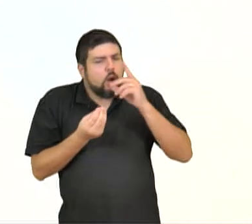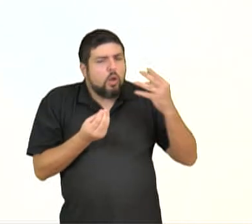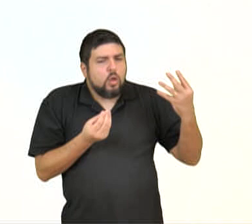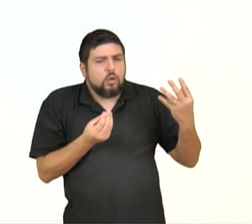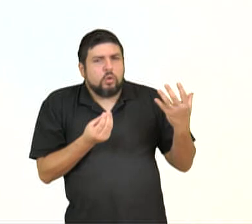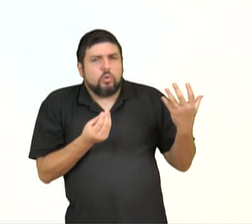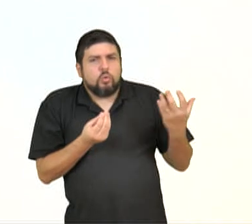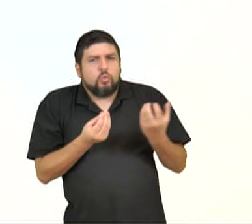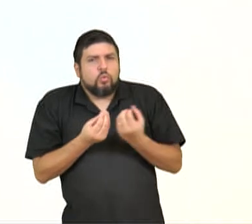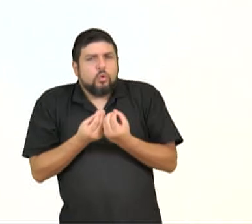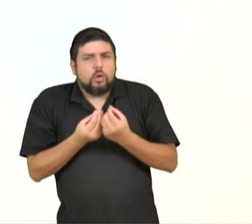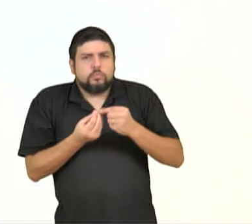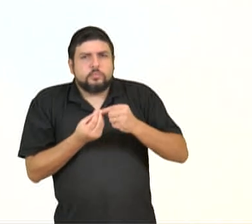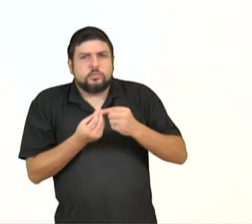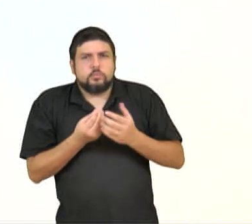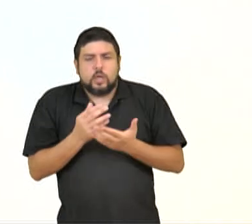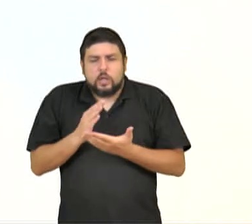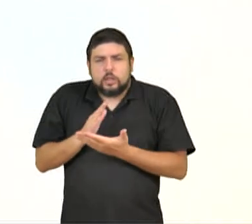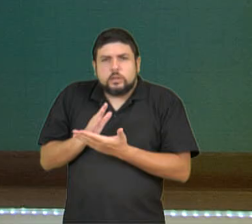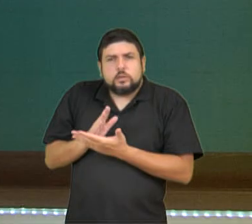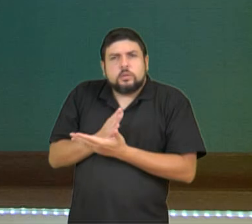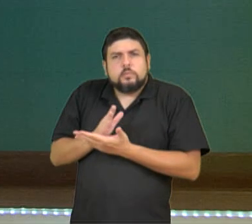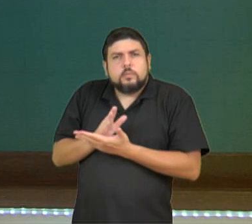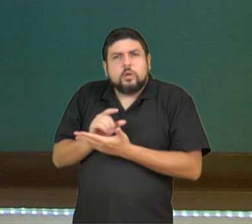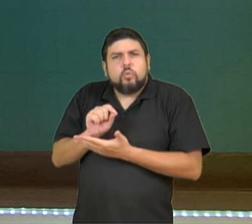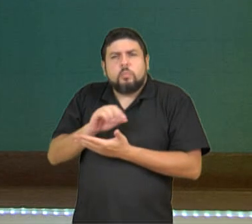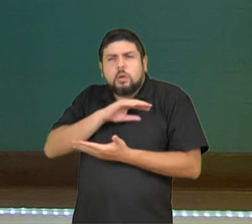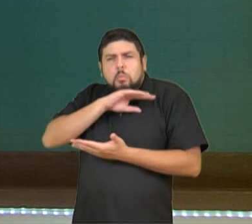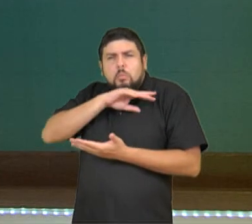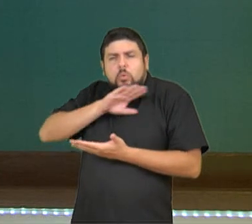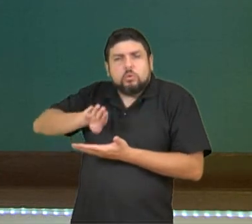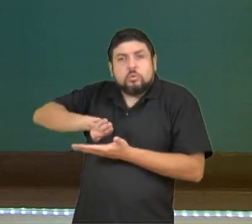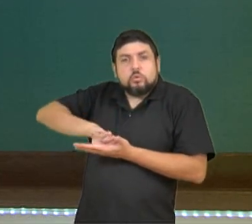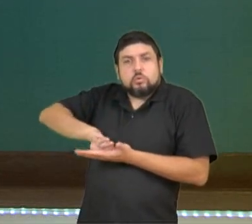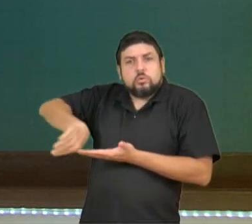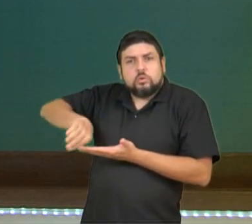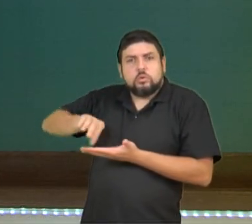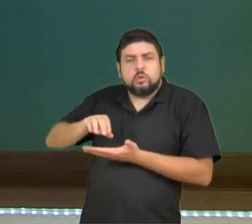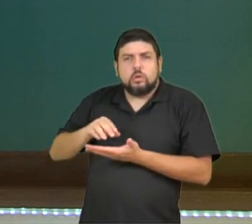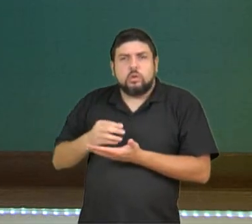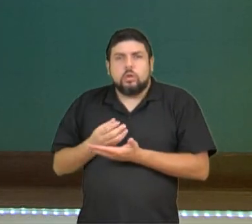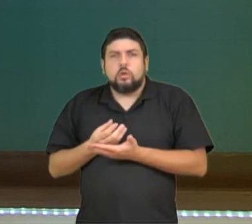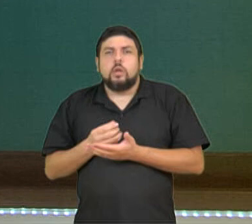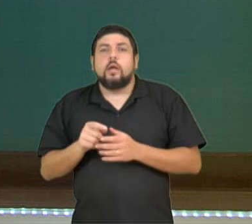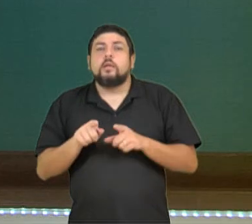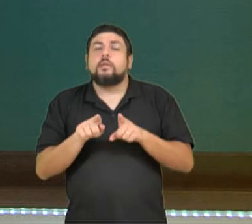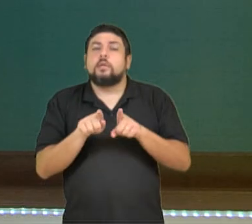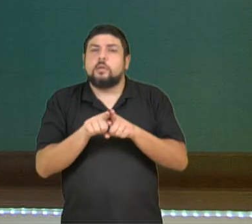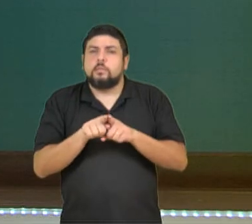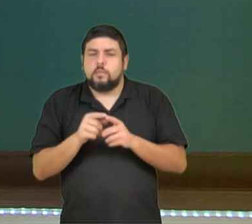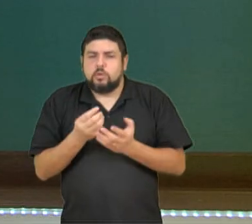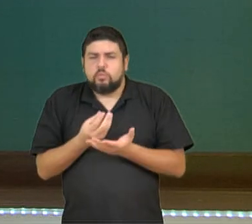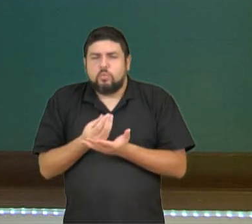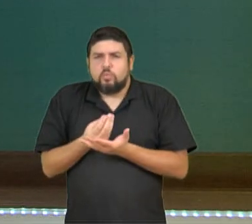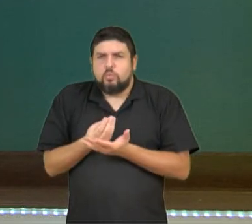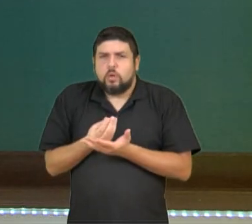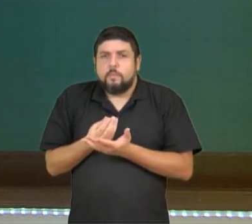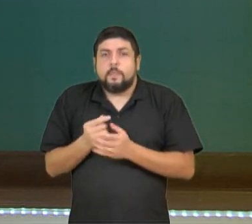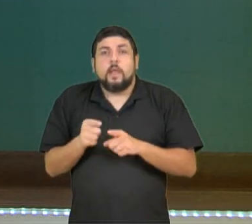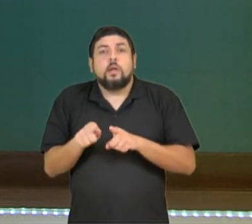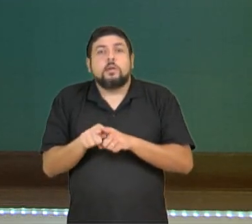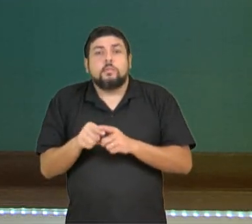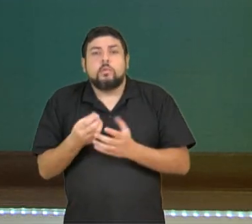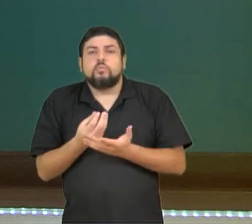retirando dela os componentes que são nocivos ao nosso organismo e ainda acionando células